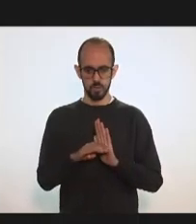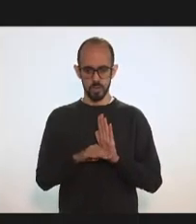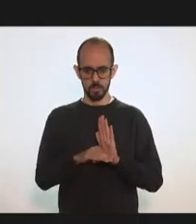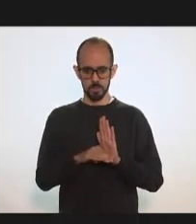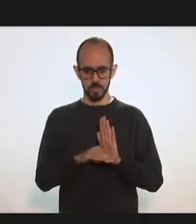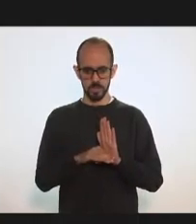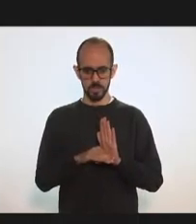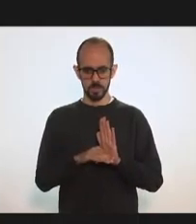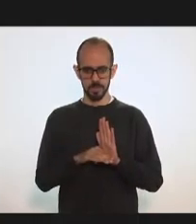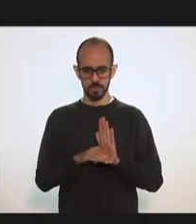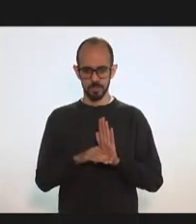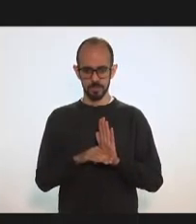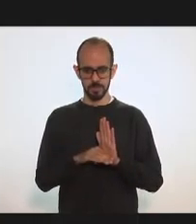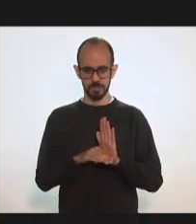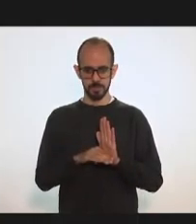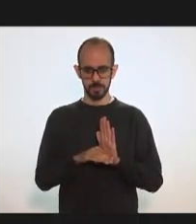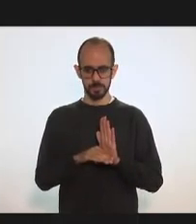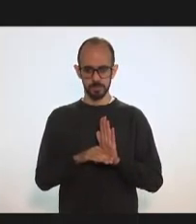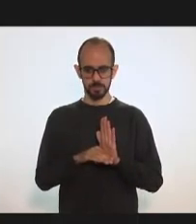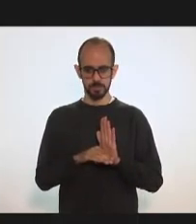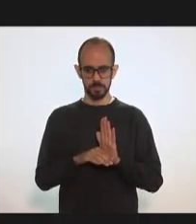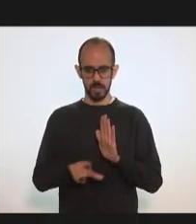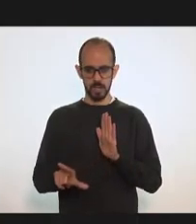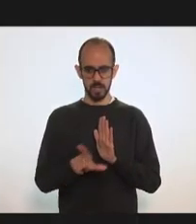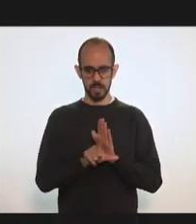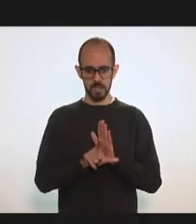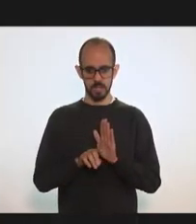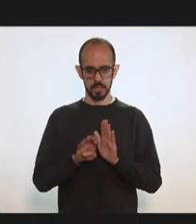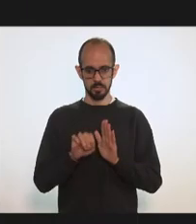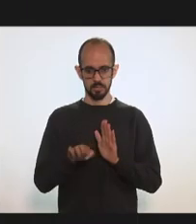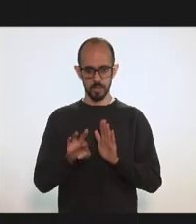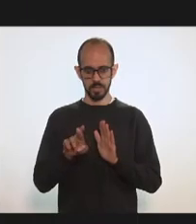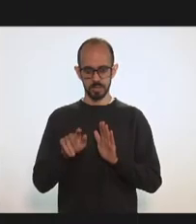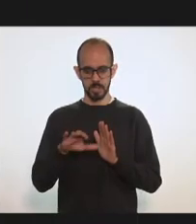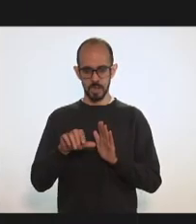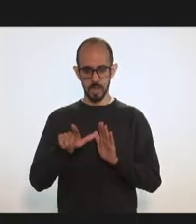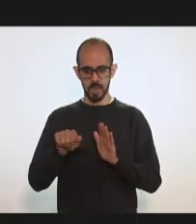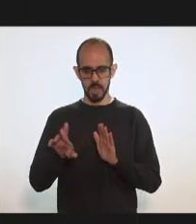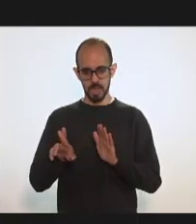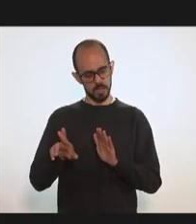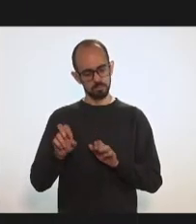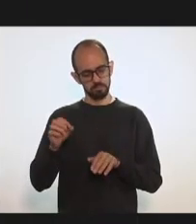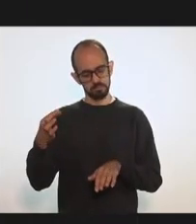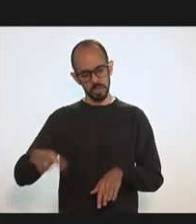É antiga já. Eu mesmo modifiquei ela algumas vezes. Parabéns.